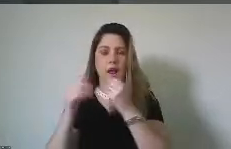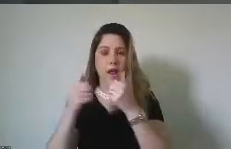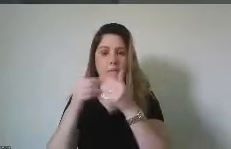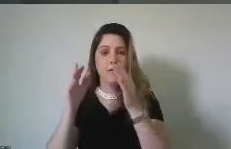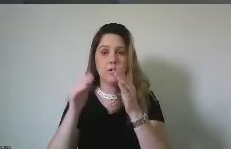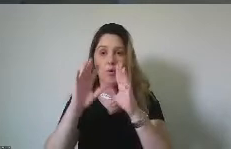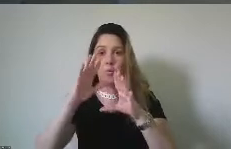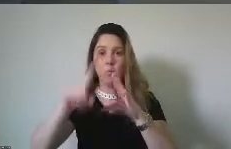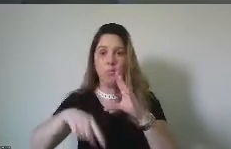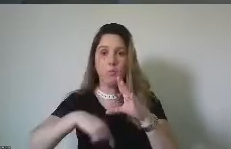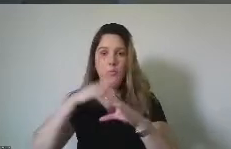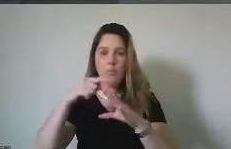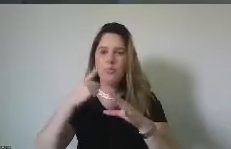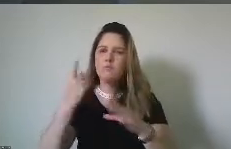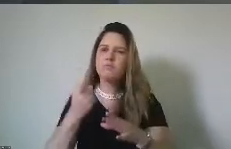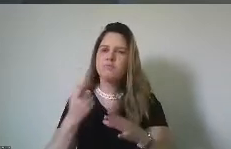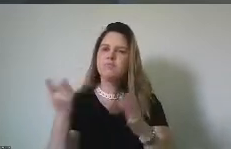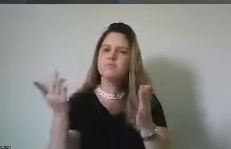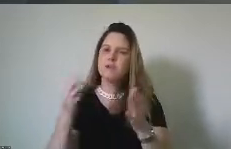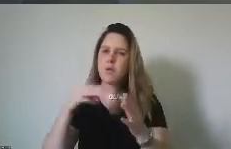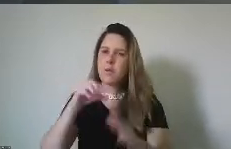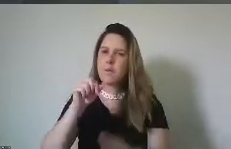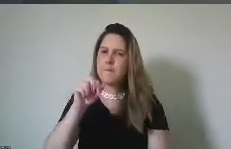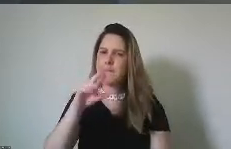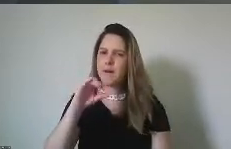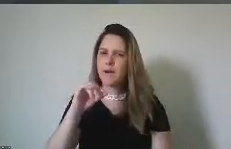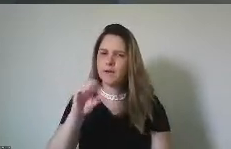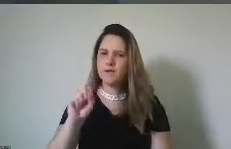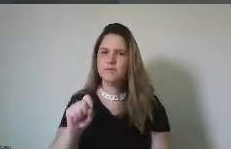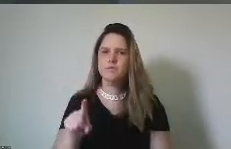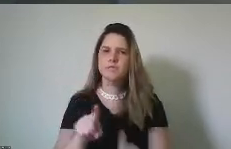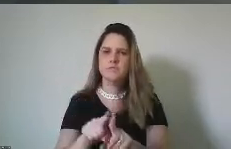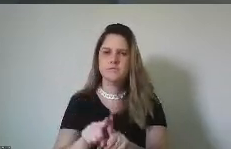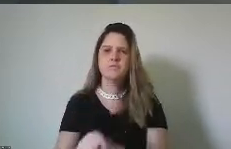saludo desde Lima Peru Marco Antônio Delgado zarza